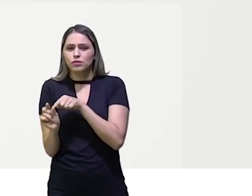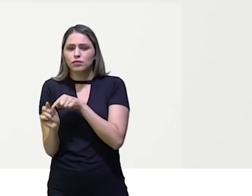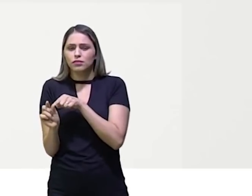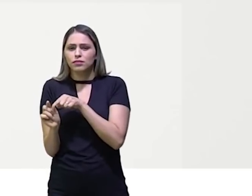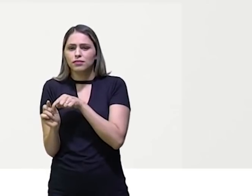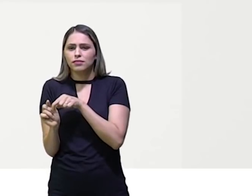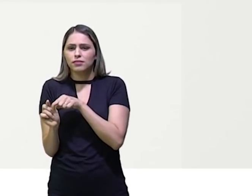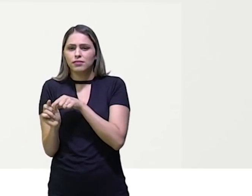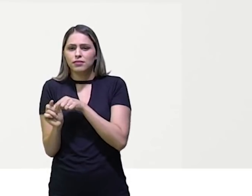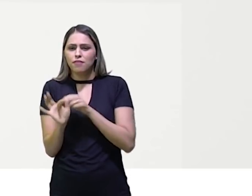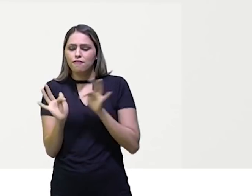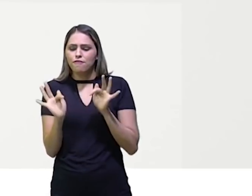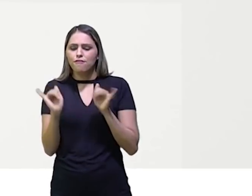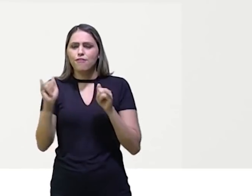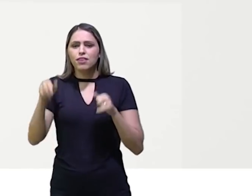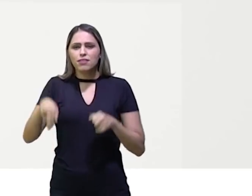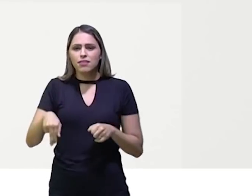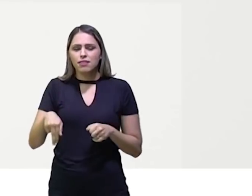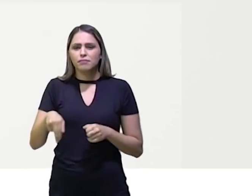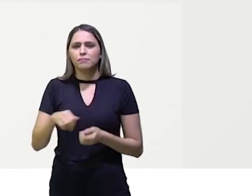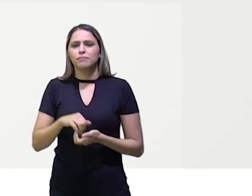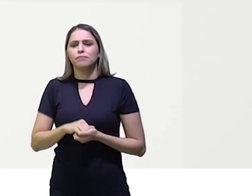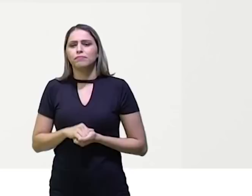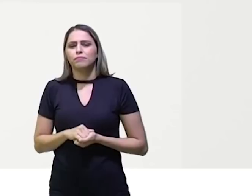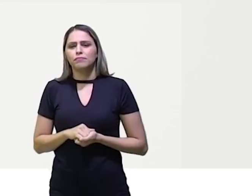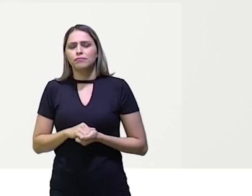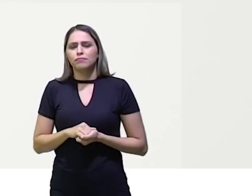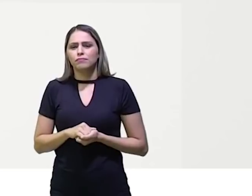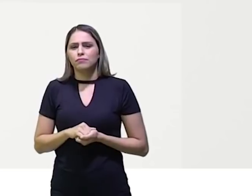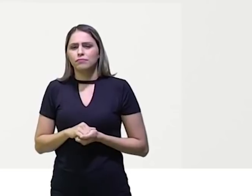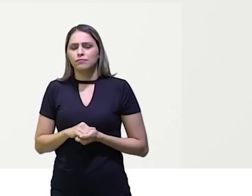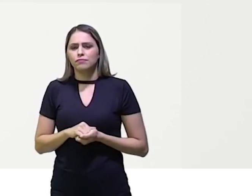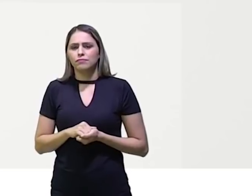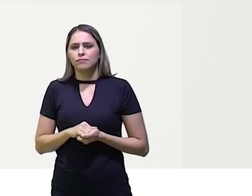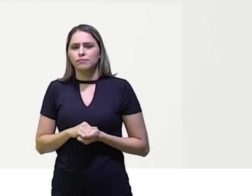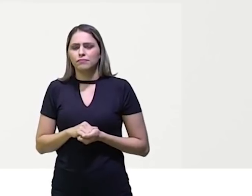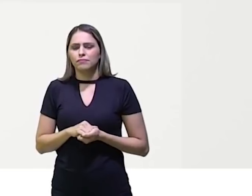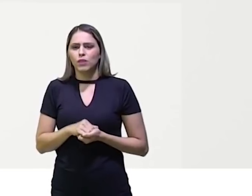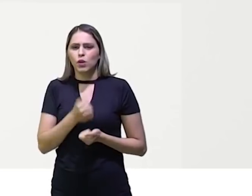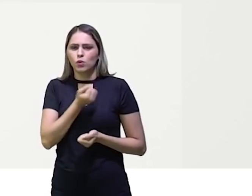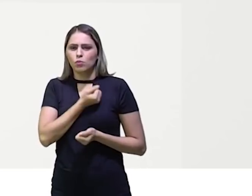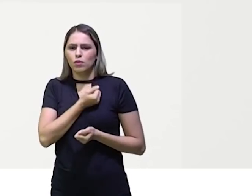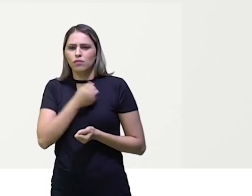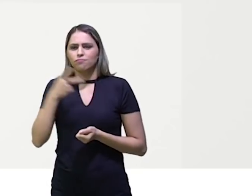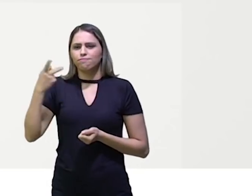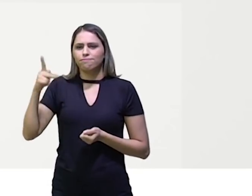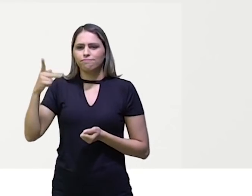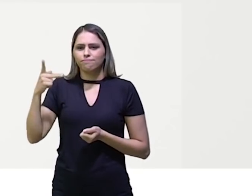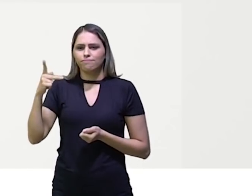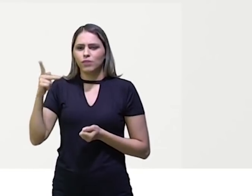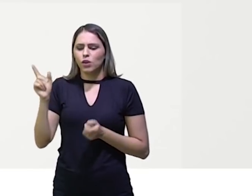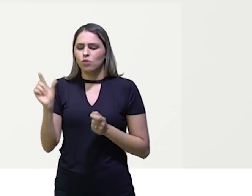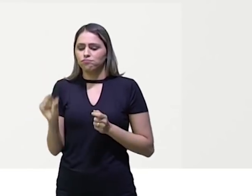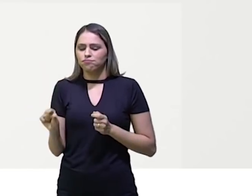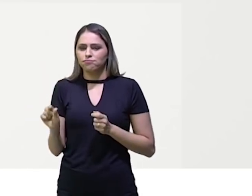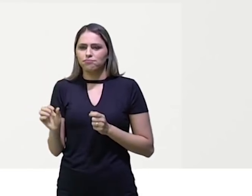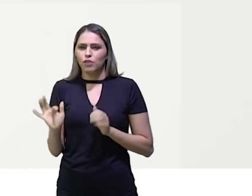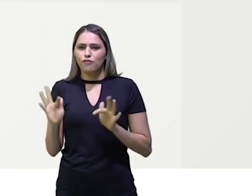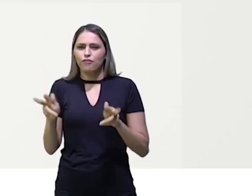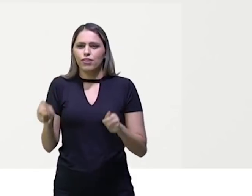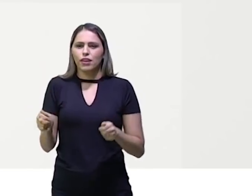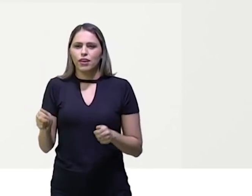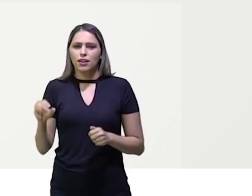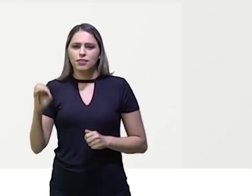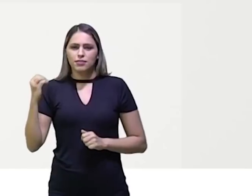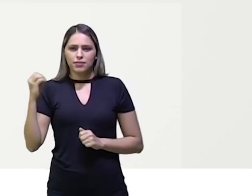Vamos lá, deixa eu marcar para você aqui, que o número par, os terminados em 0,